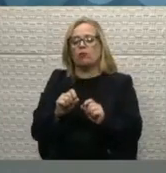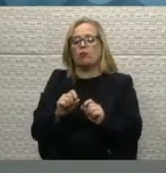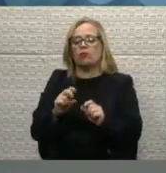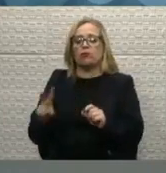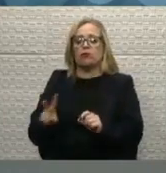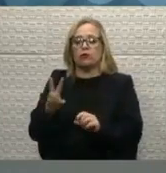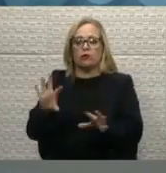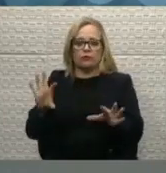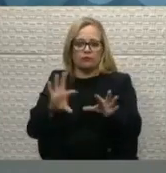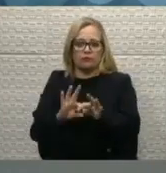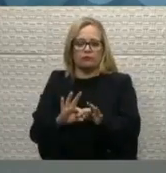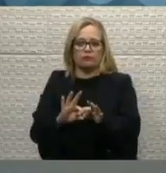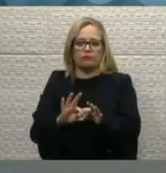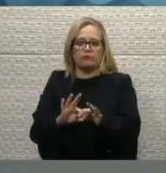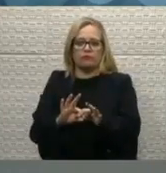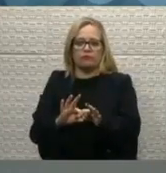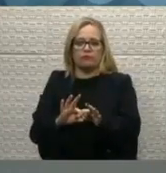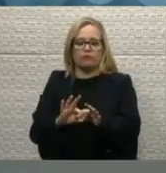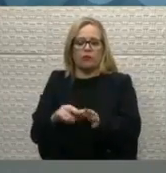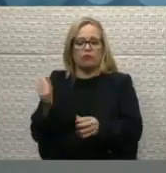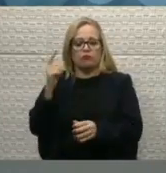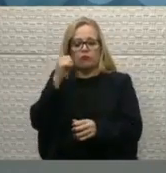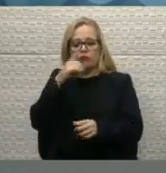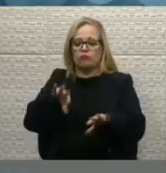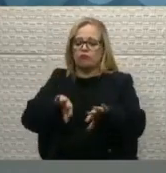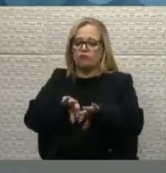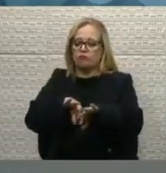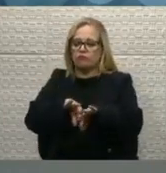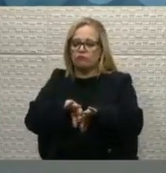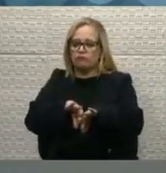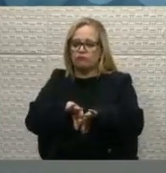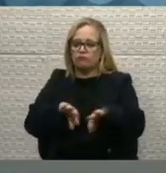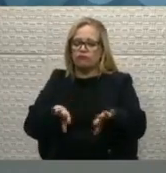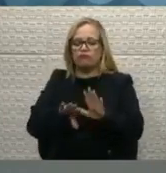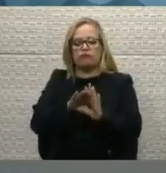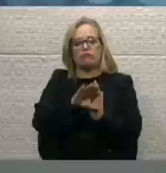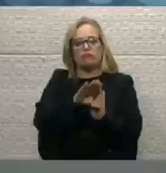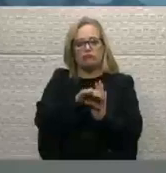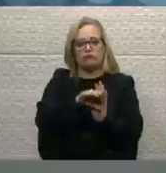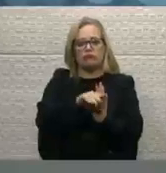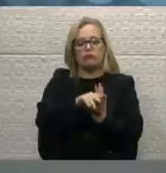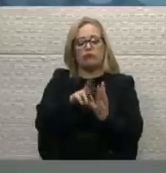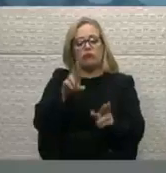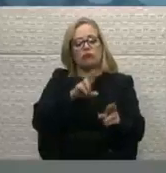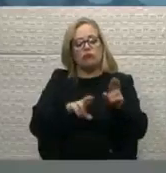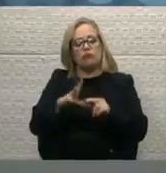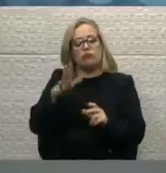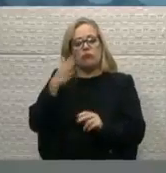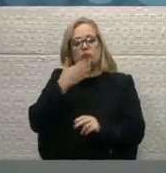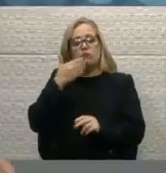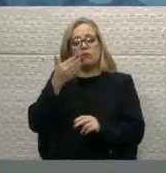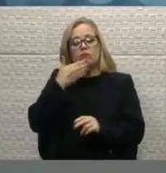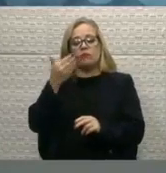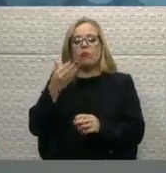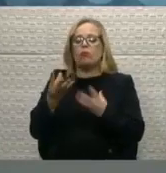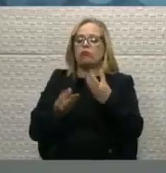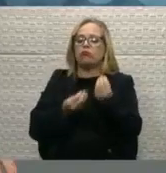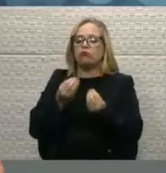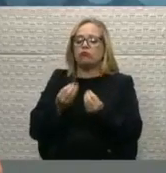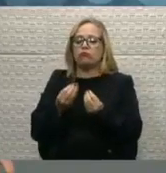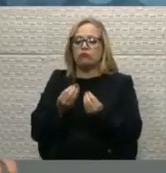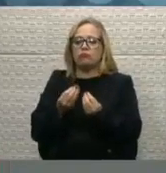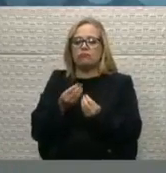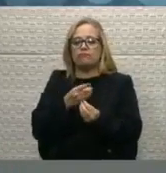autovetores correspondentes. Então, com isso, nós conseguimos separar esses dois conceitos e observar mais facilmente quais